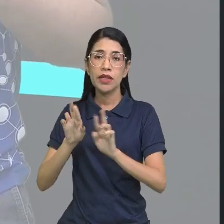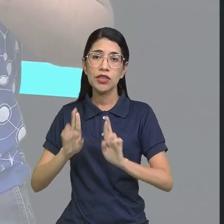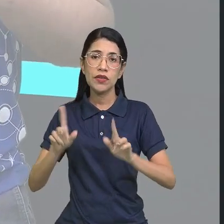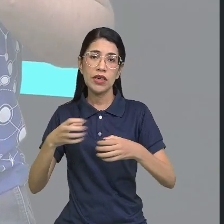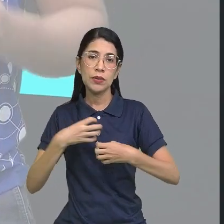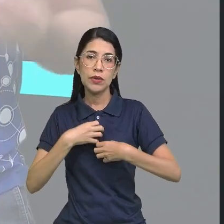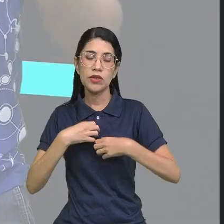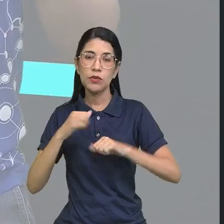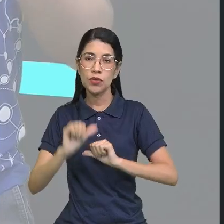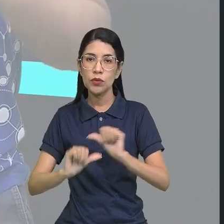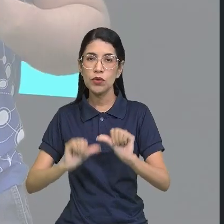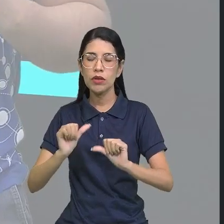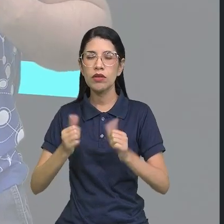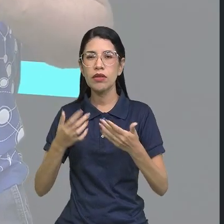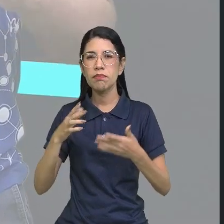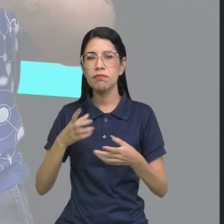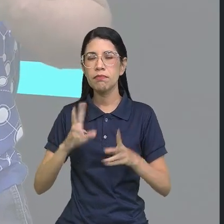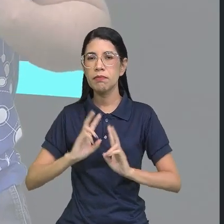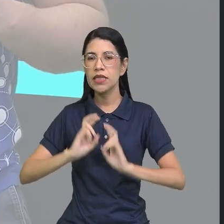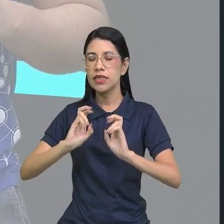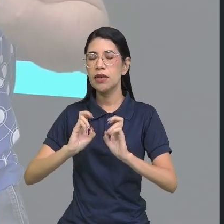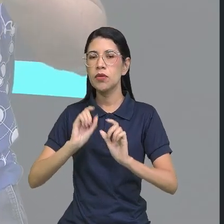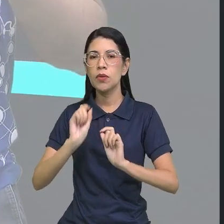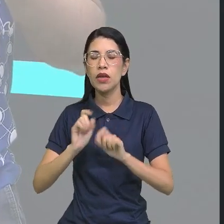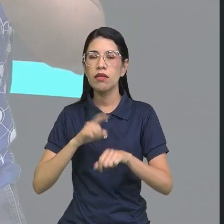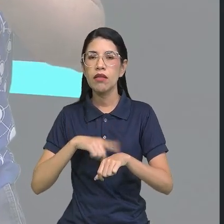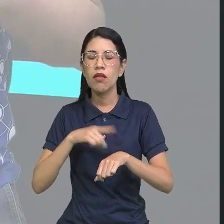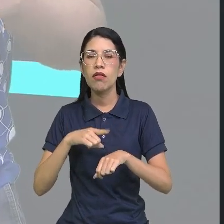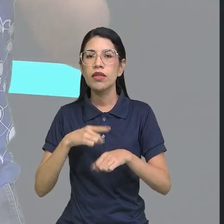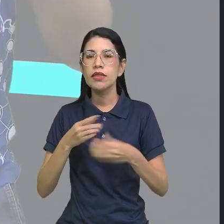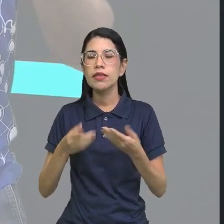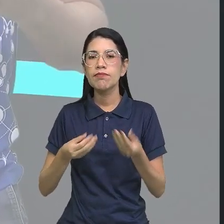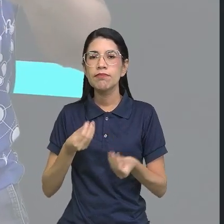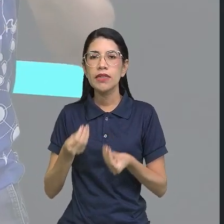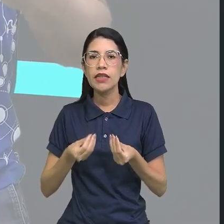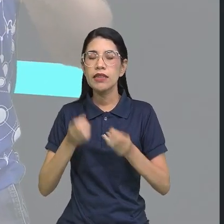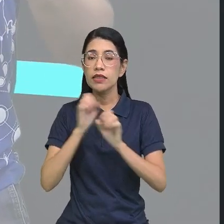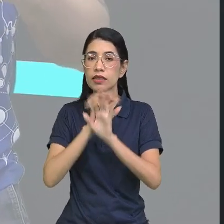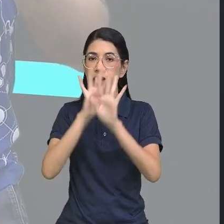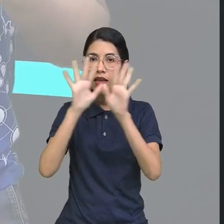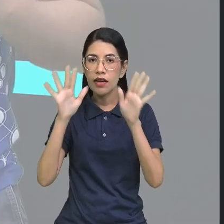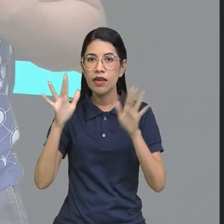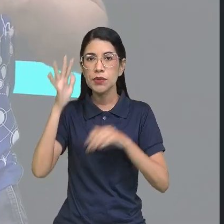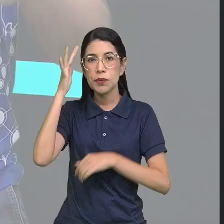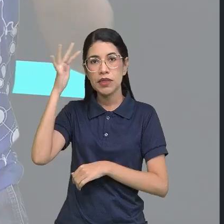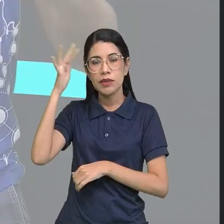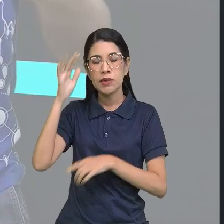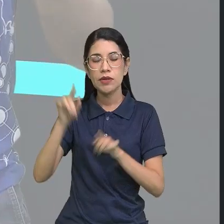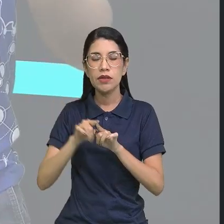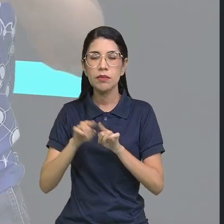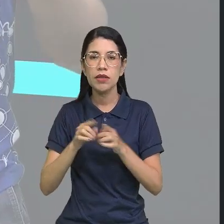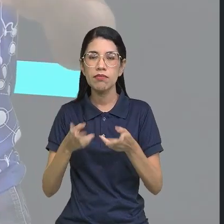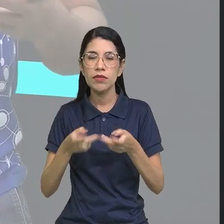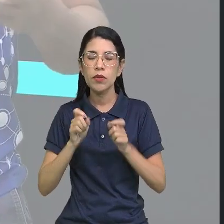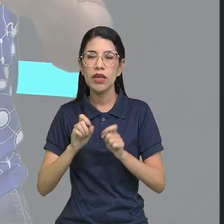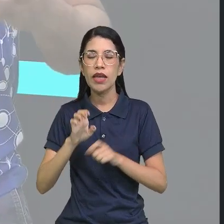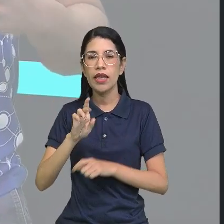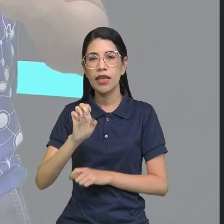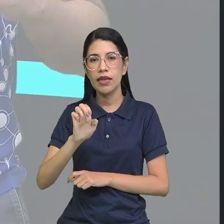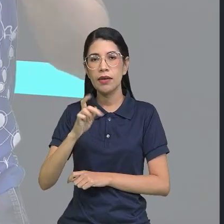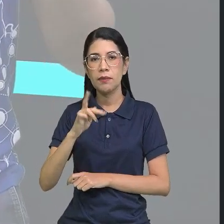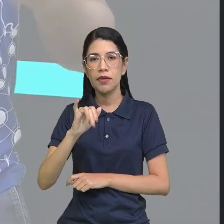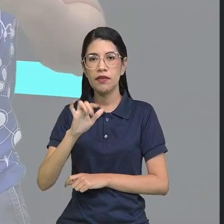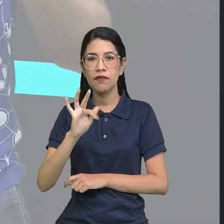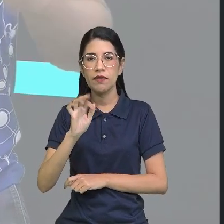um momento em que ele tem essa percepção, em que tem esse esclarecimento, certo? Então, percebo que a epifania é exatamente